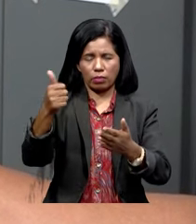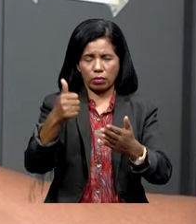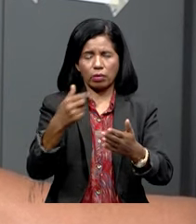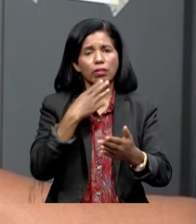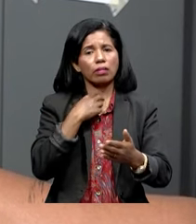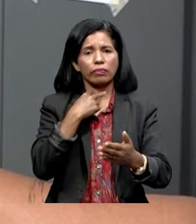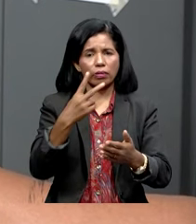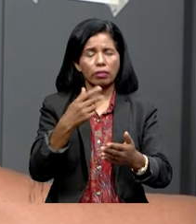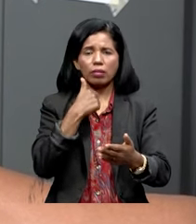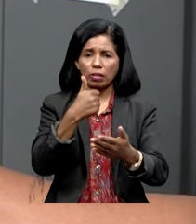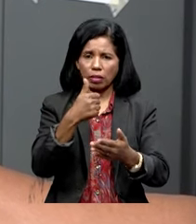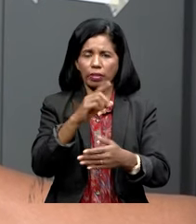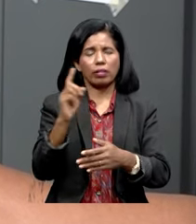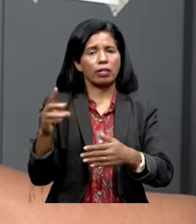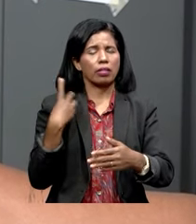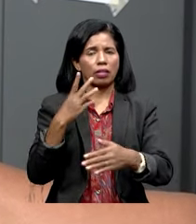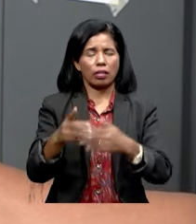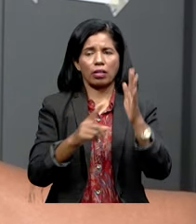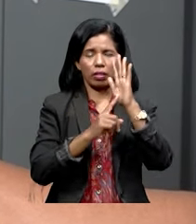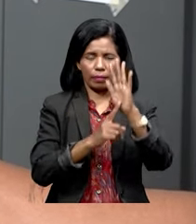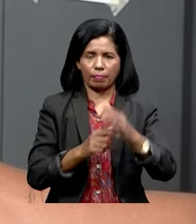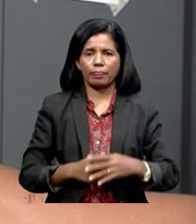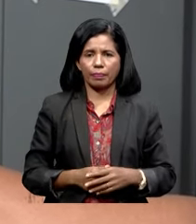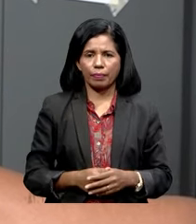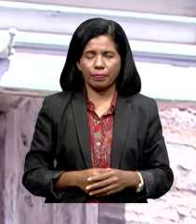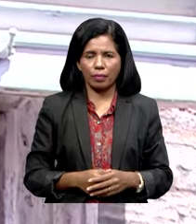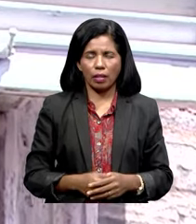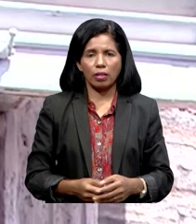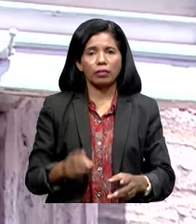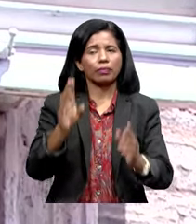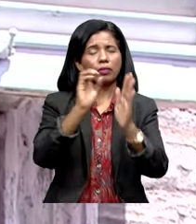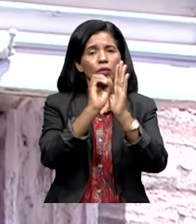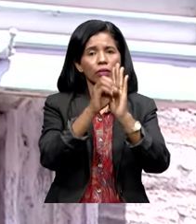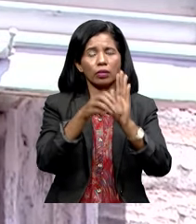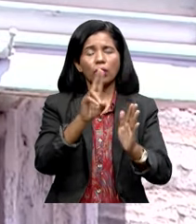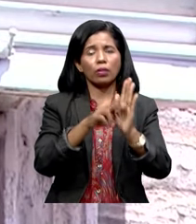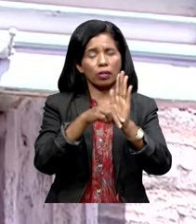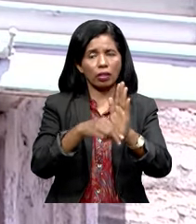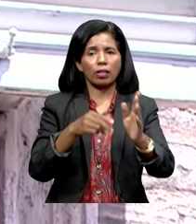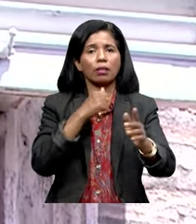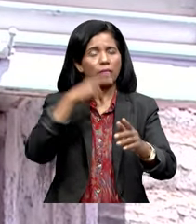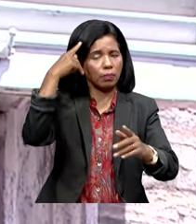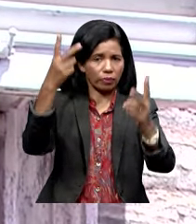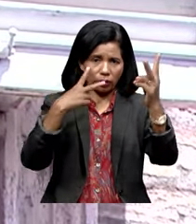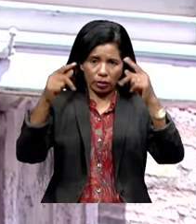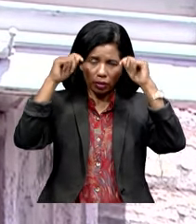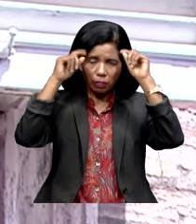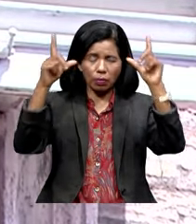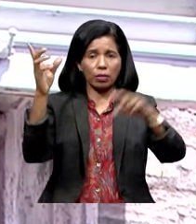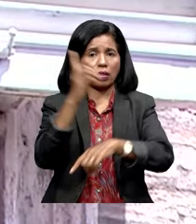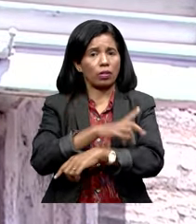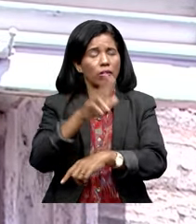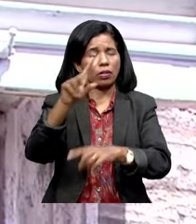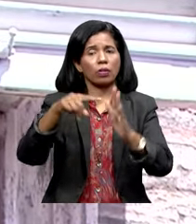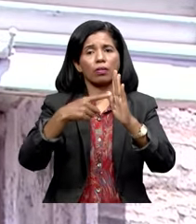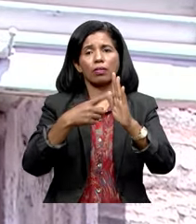fatin ia itenia evento transmissão direta sira. Tu ir horário pastoral Papa Francisco se visita Timor-Leste durante Lorontolo,